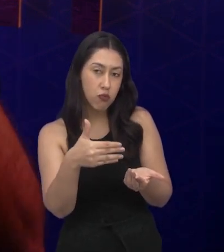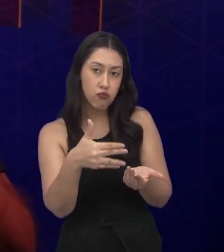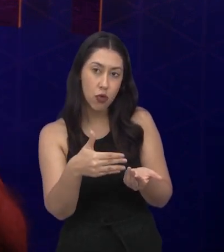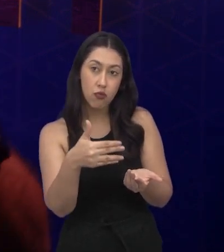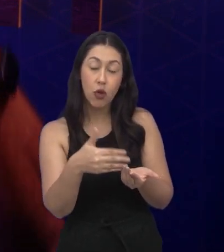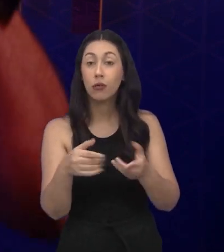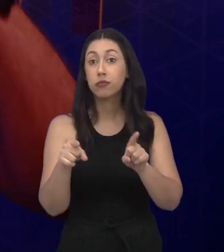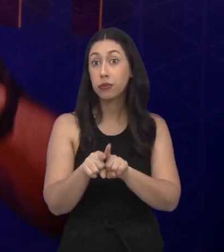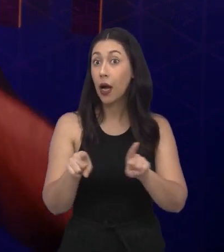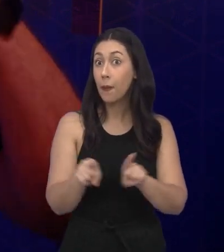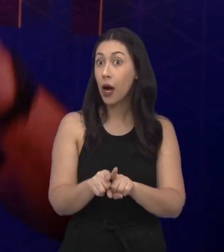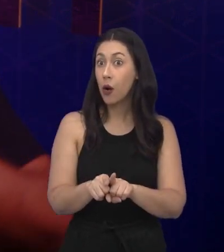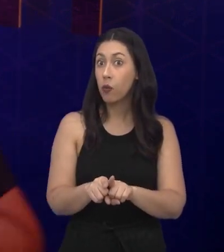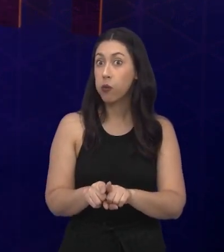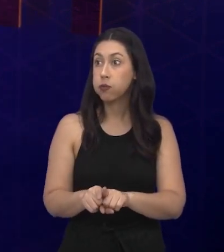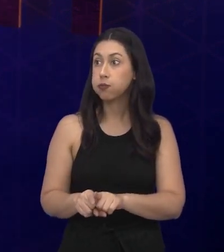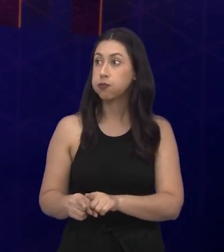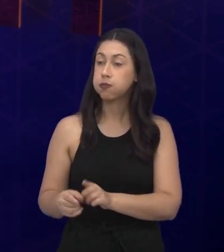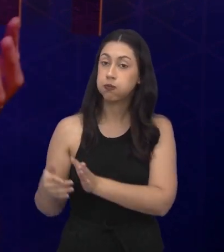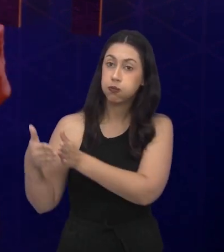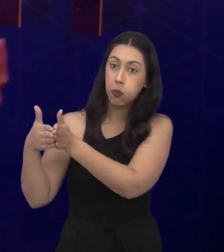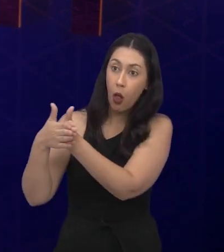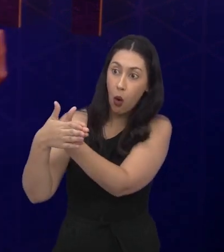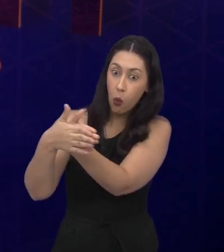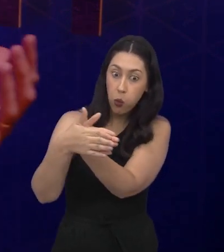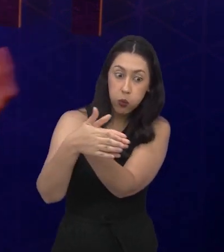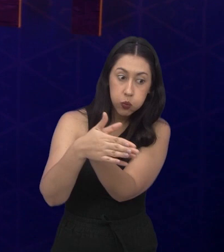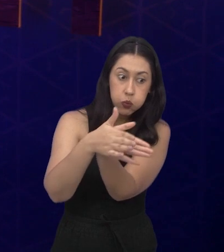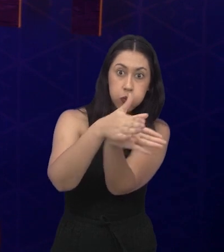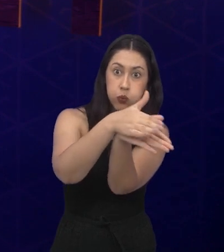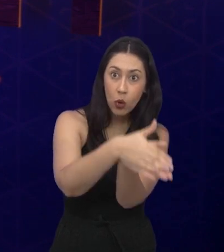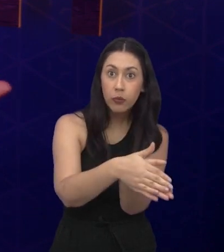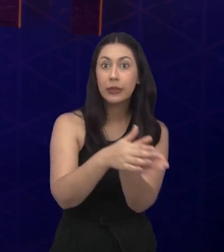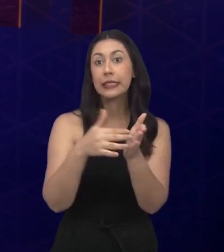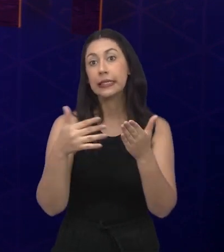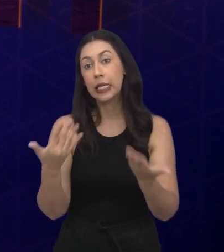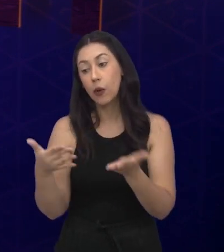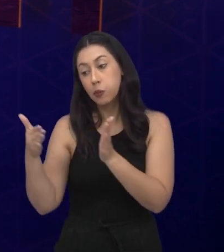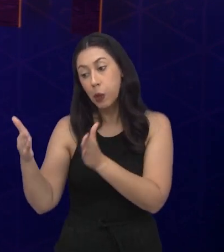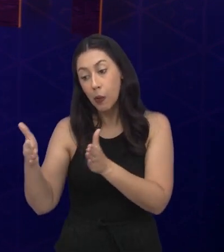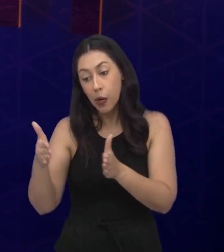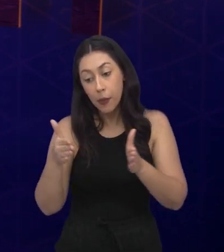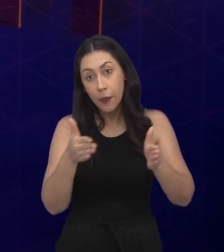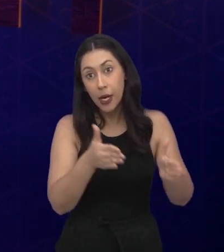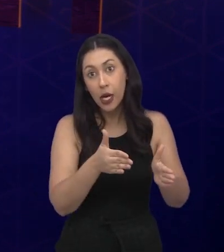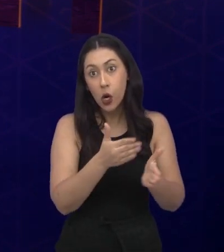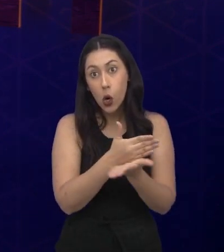vez alimentam os predadores maiores. Então, assim, é toda uma cadeia ali